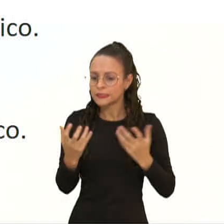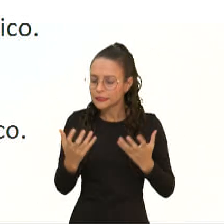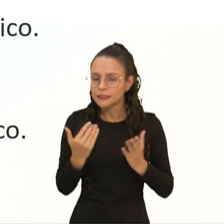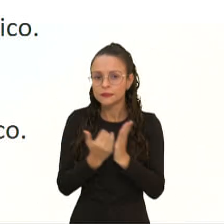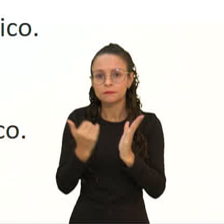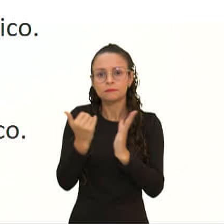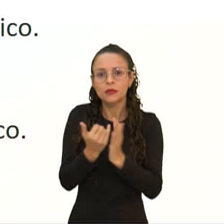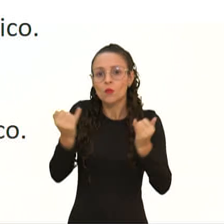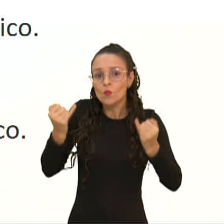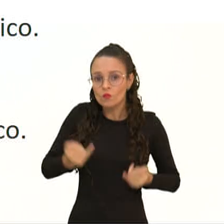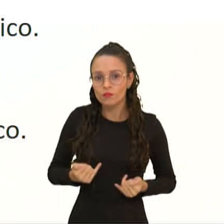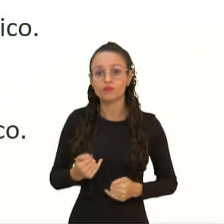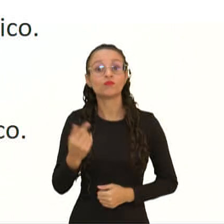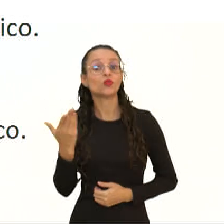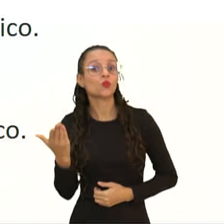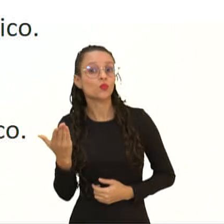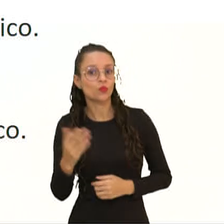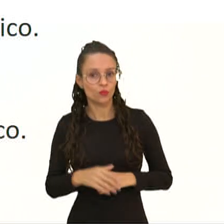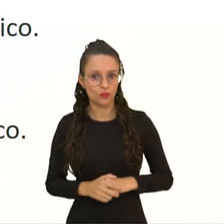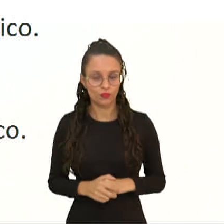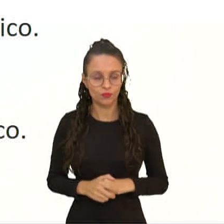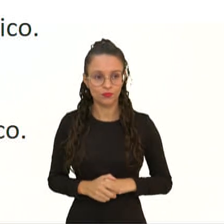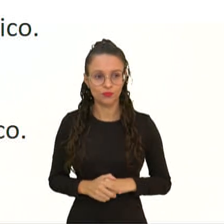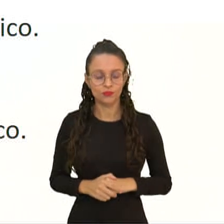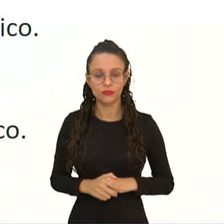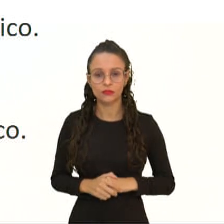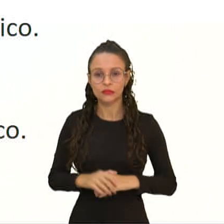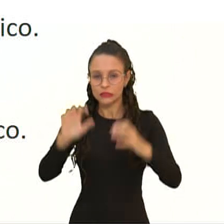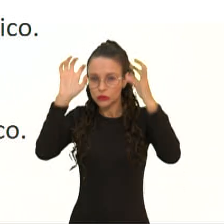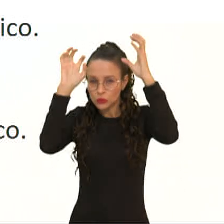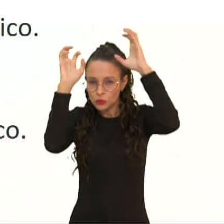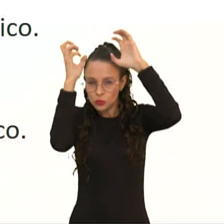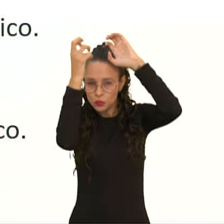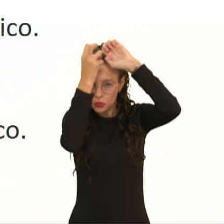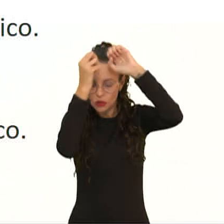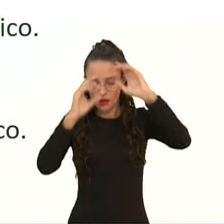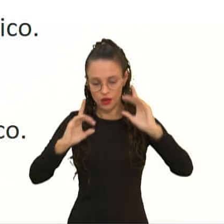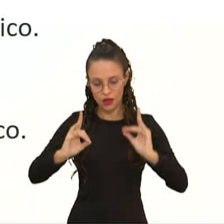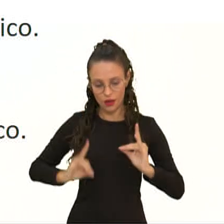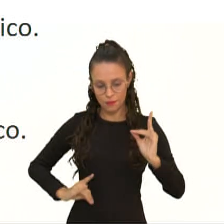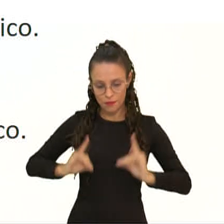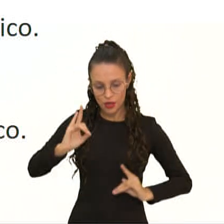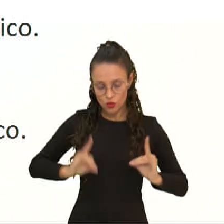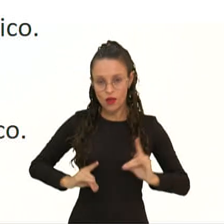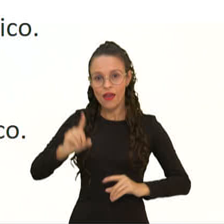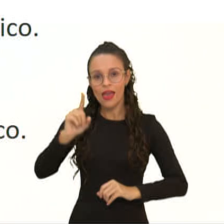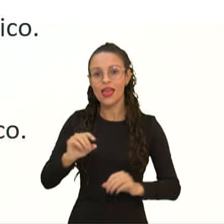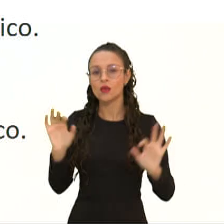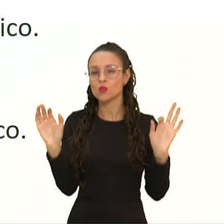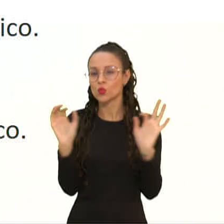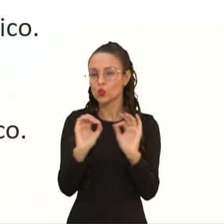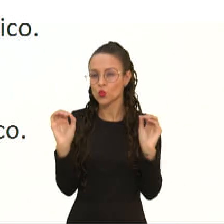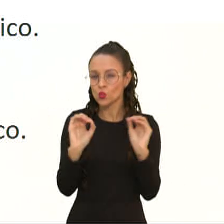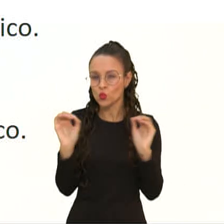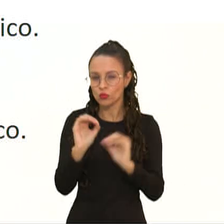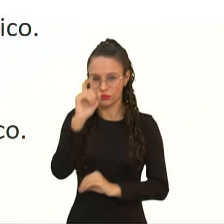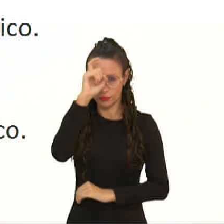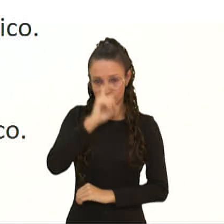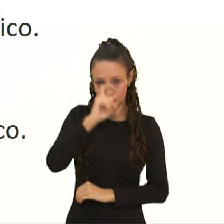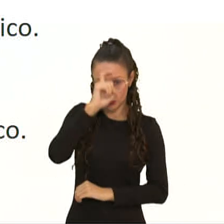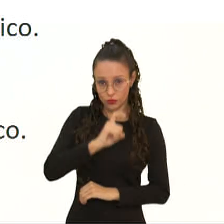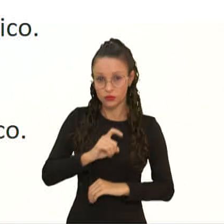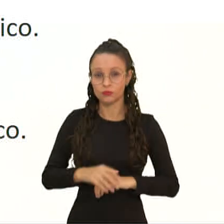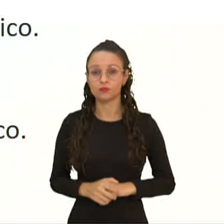qual é o transtorno transtornos hormonais sendo que o primeiro é a amenorreia a pausa a parada lá da